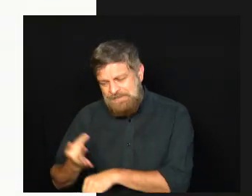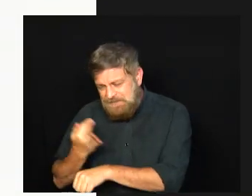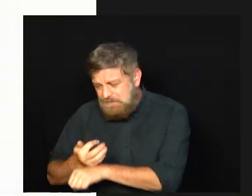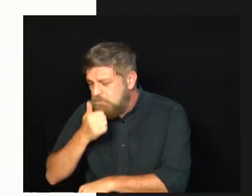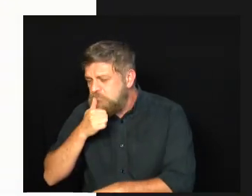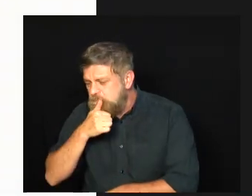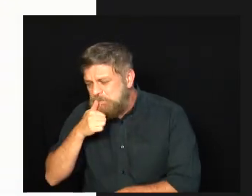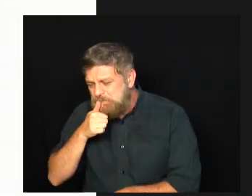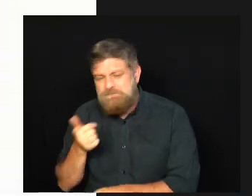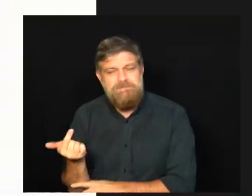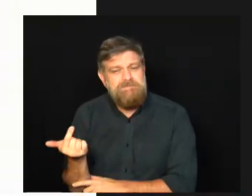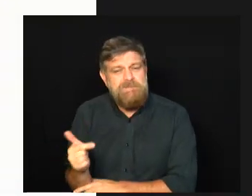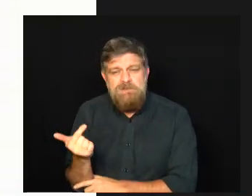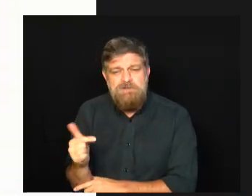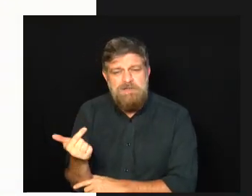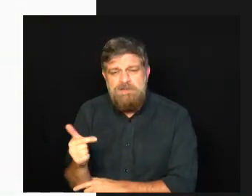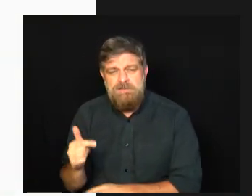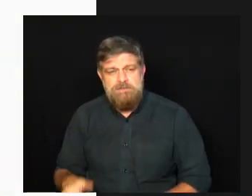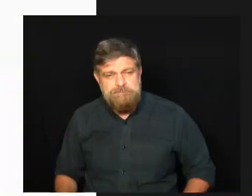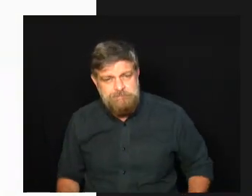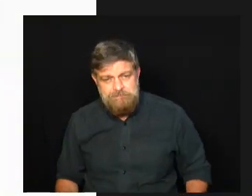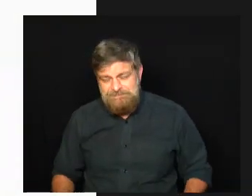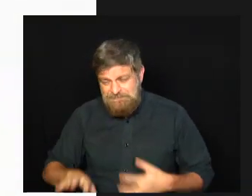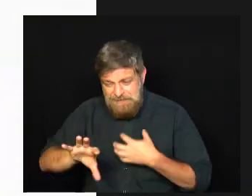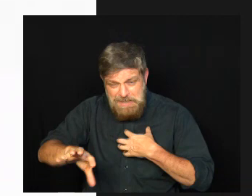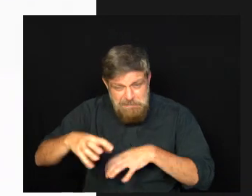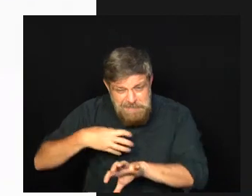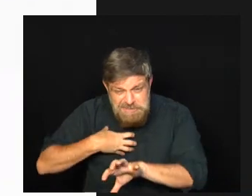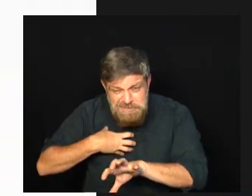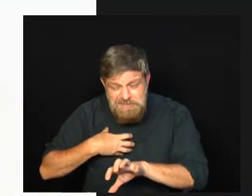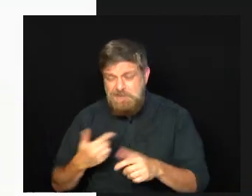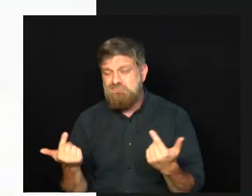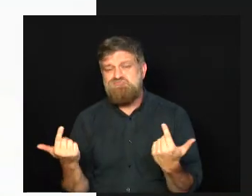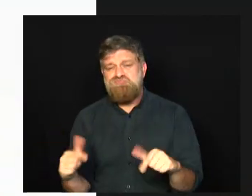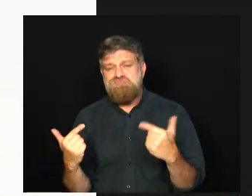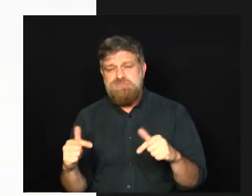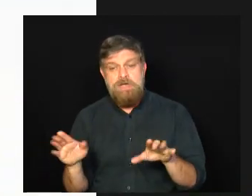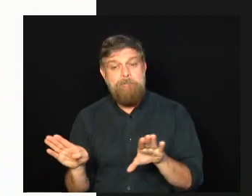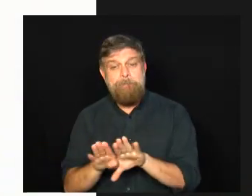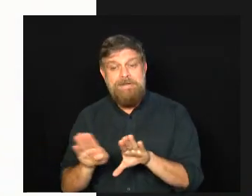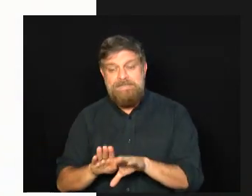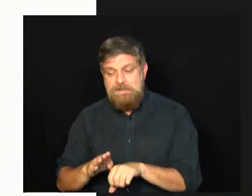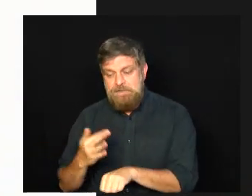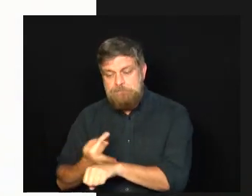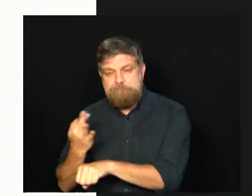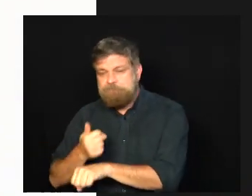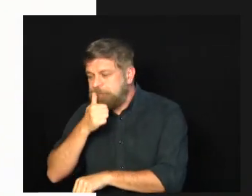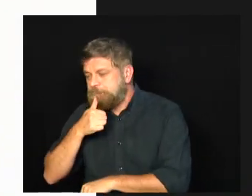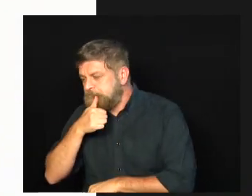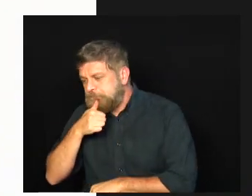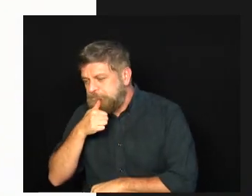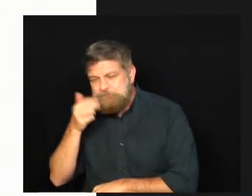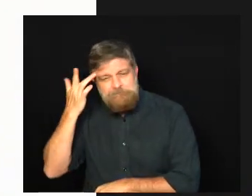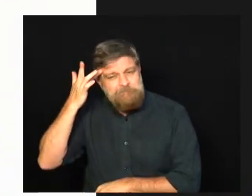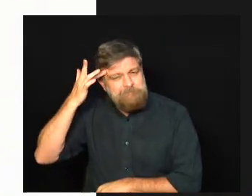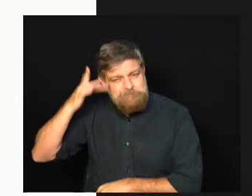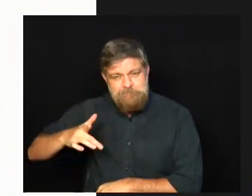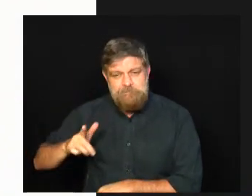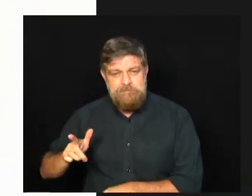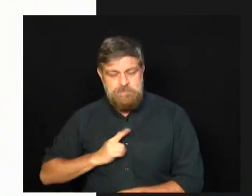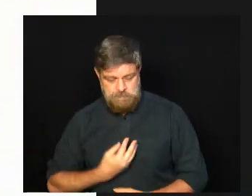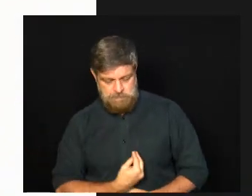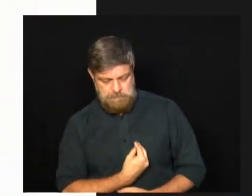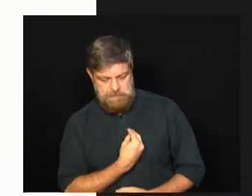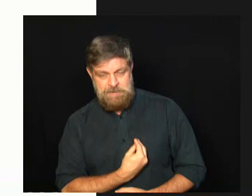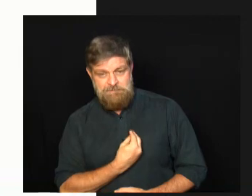resiliência, né? Não tem empatia, mas também não tem resiliência. Não sabe que viver